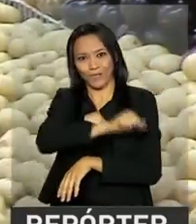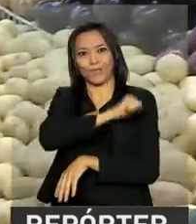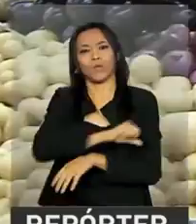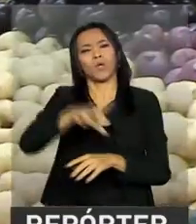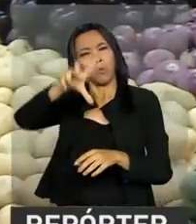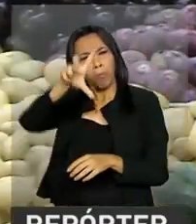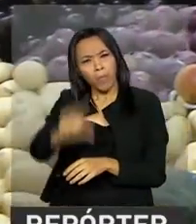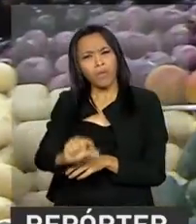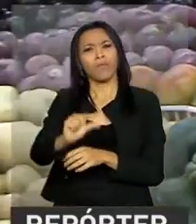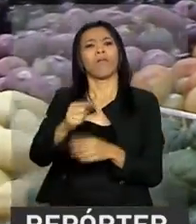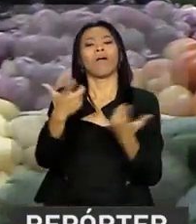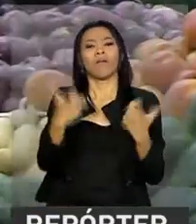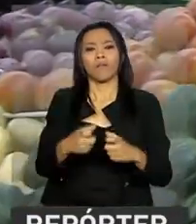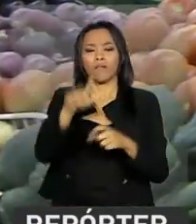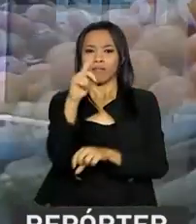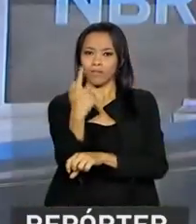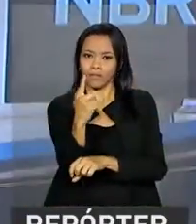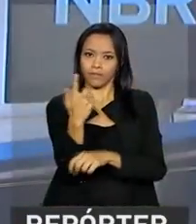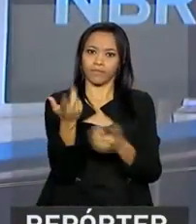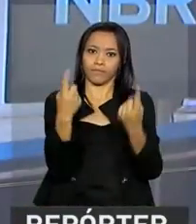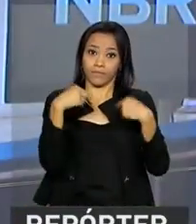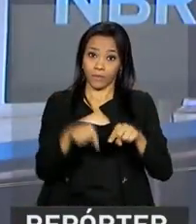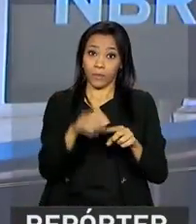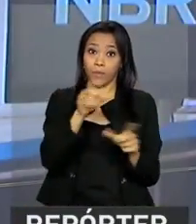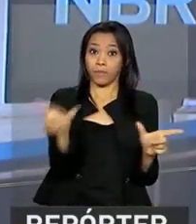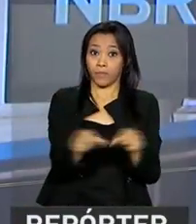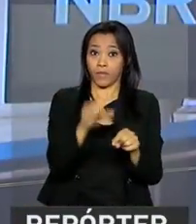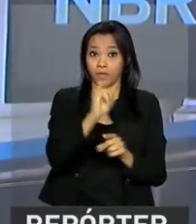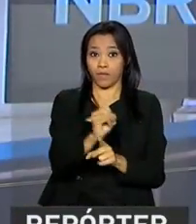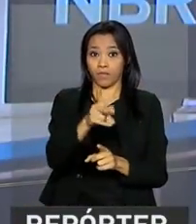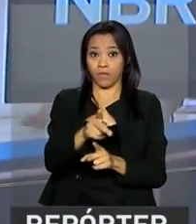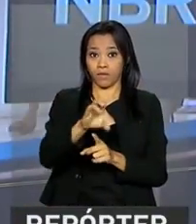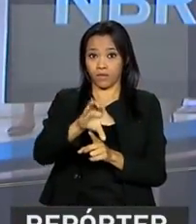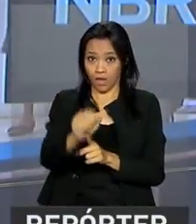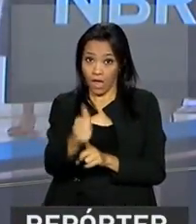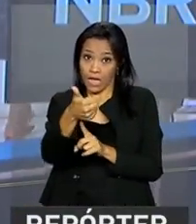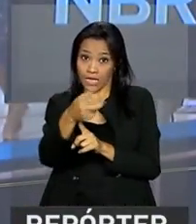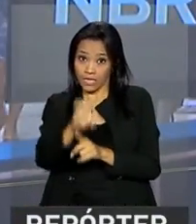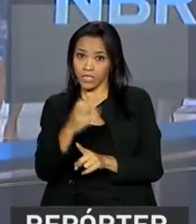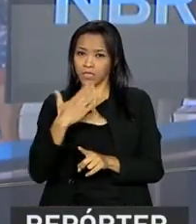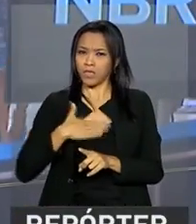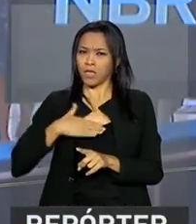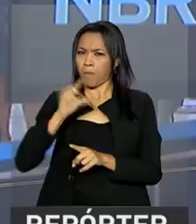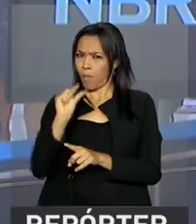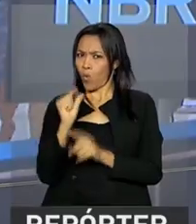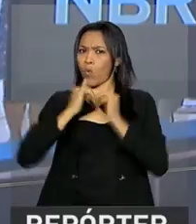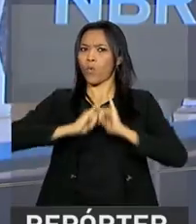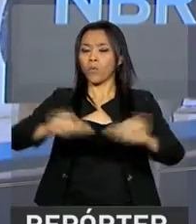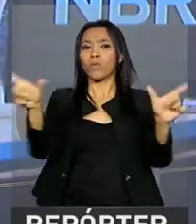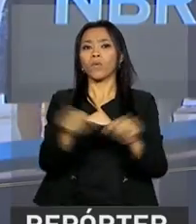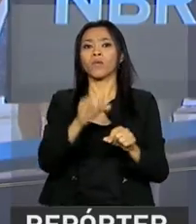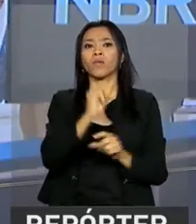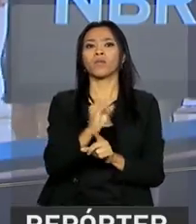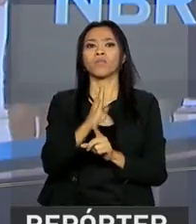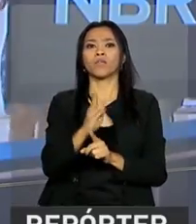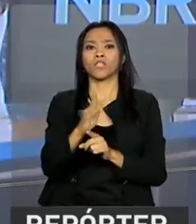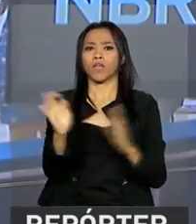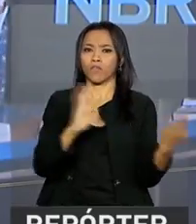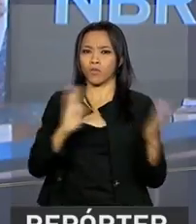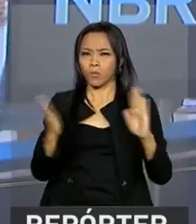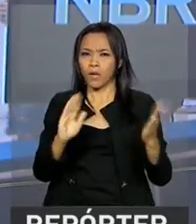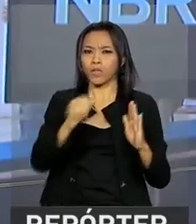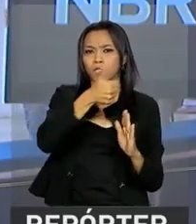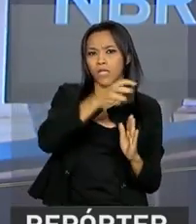eo menor em goiânia o ipca-15 divulgado agora há pouco pelo ibge mediu a inflação entre os dias 13 de janeiro